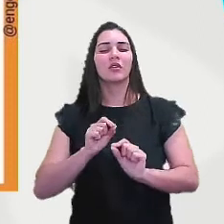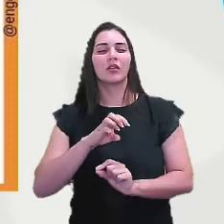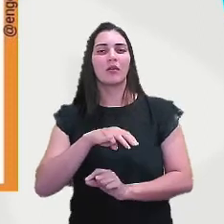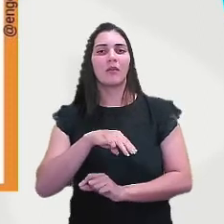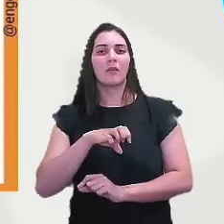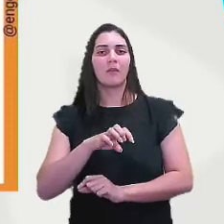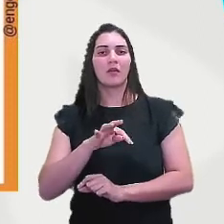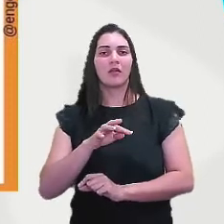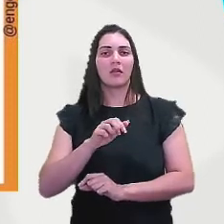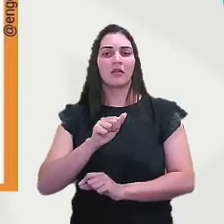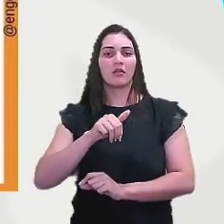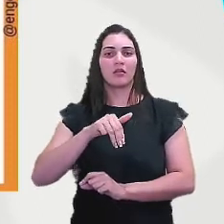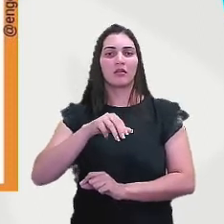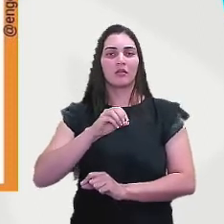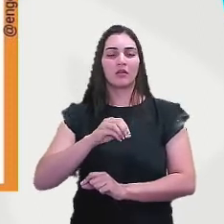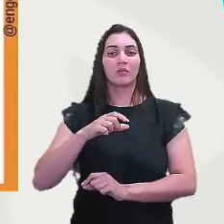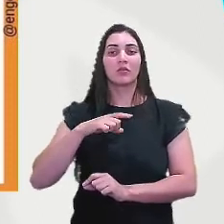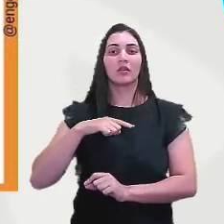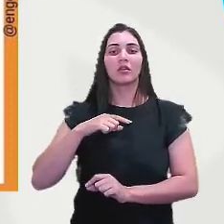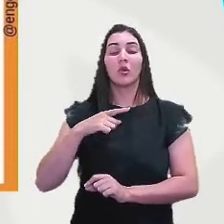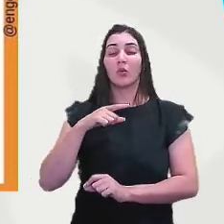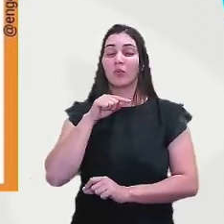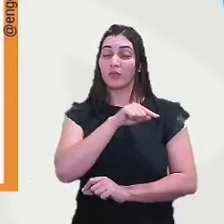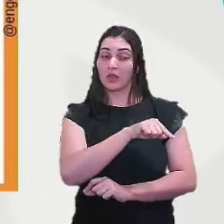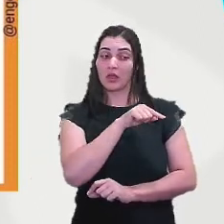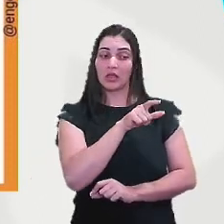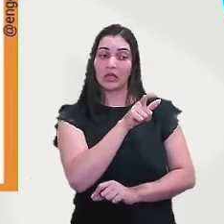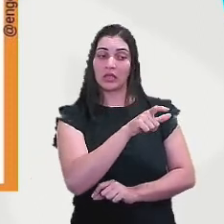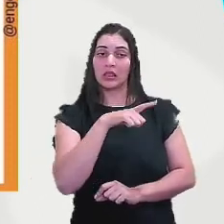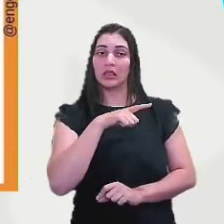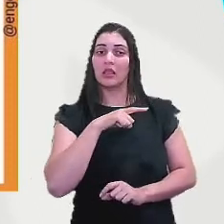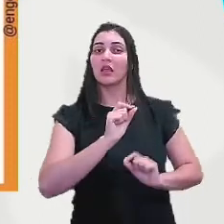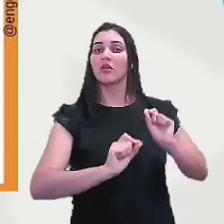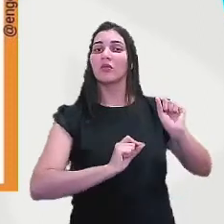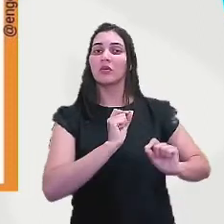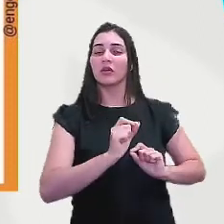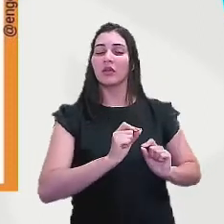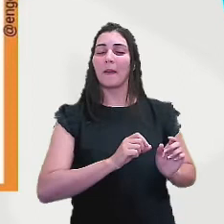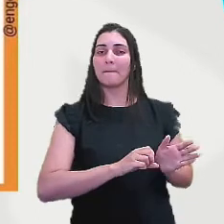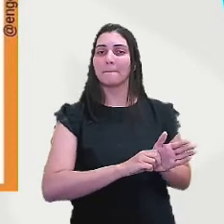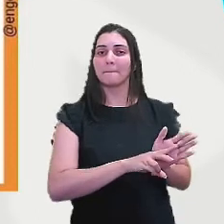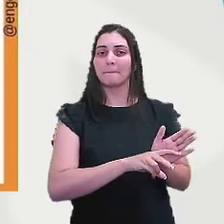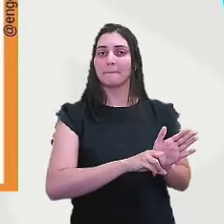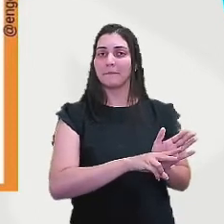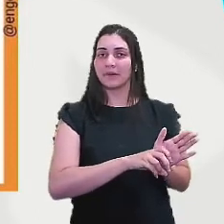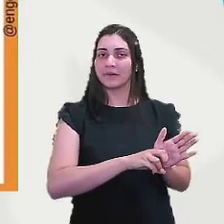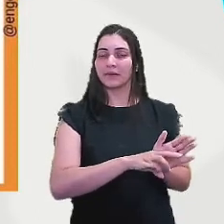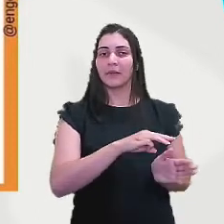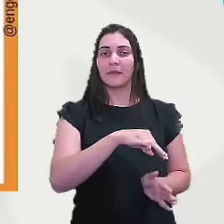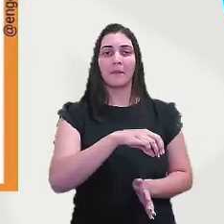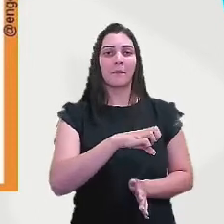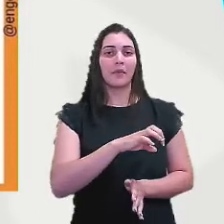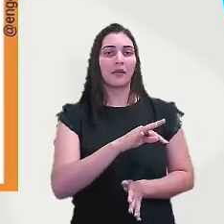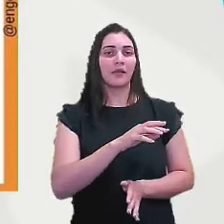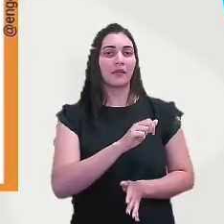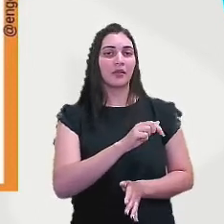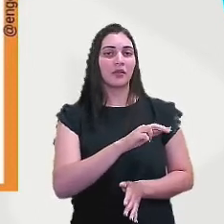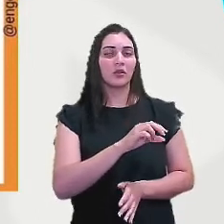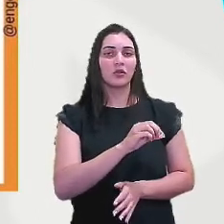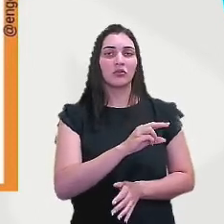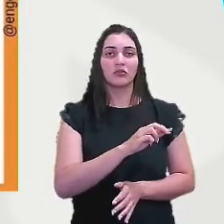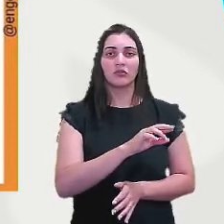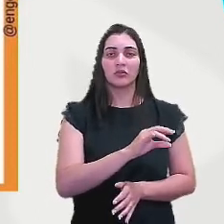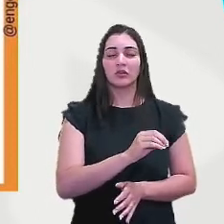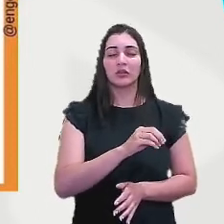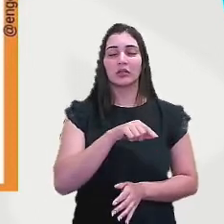que nos lixões existe a ação clara dos chamados das bactérias metanogênicas. Vai continuar tendo também